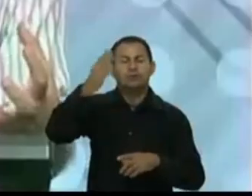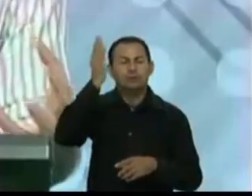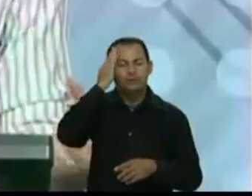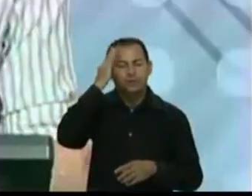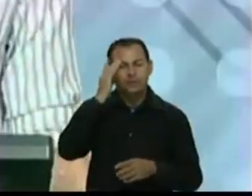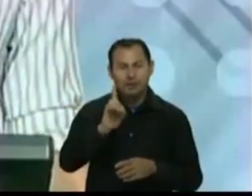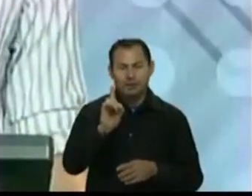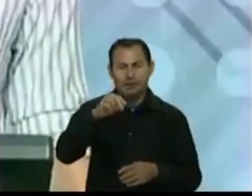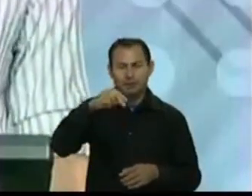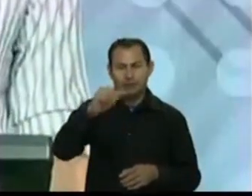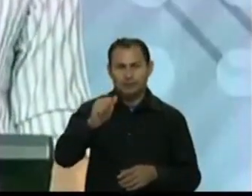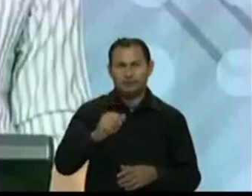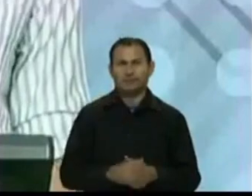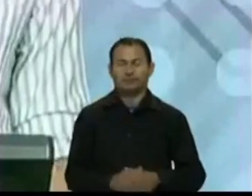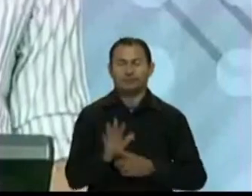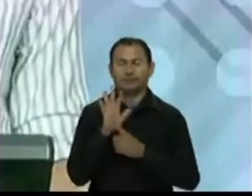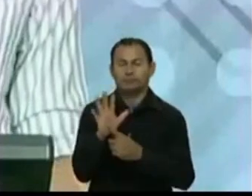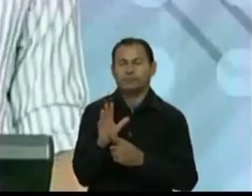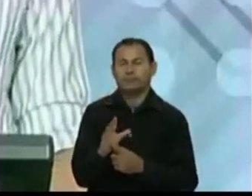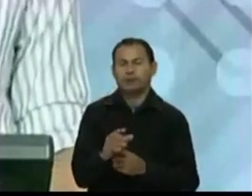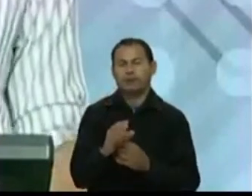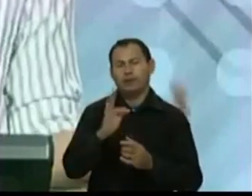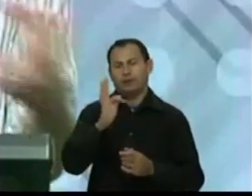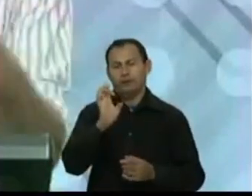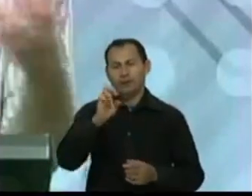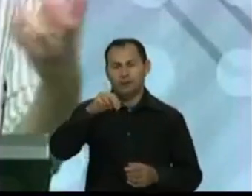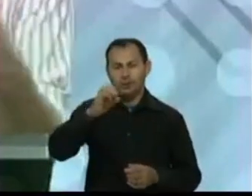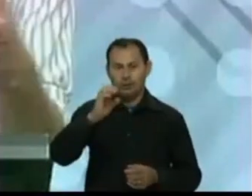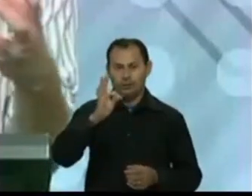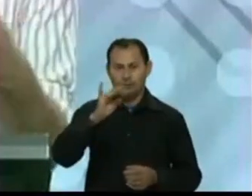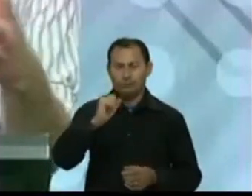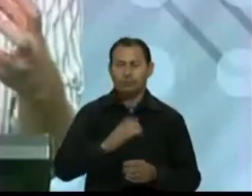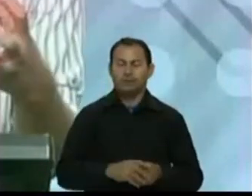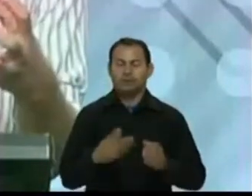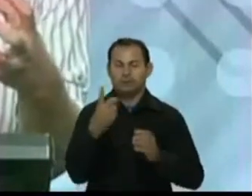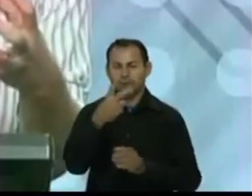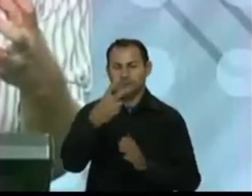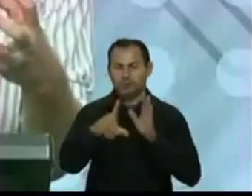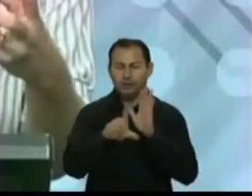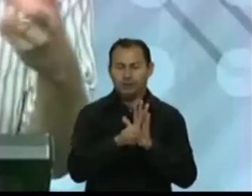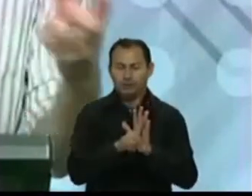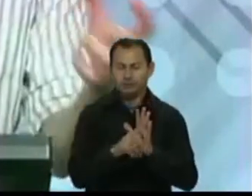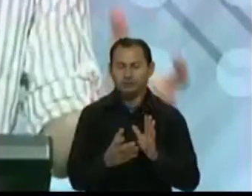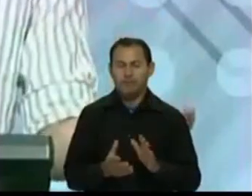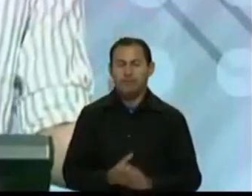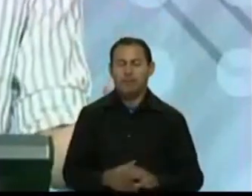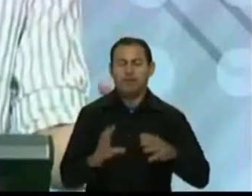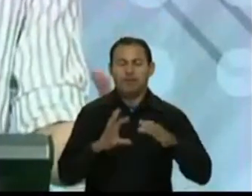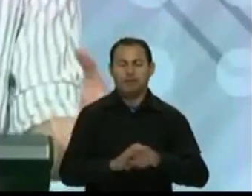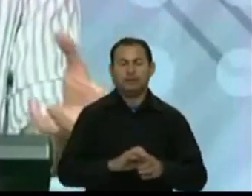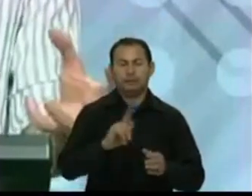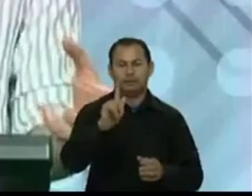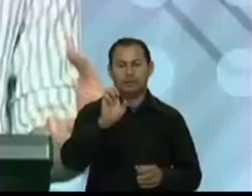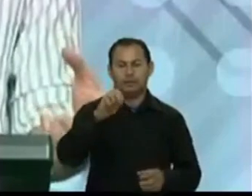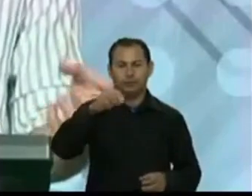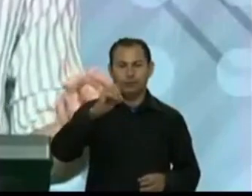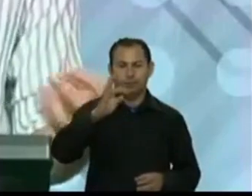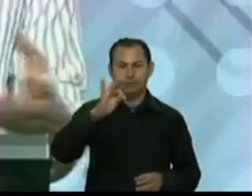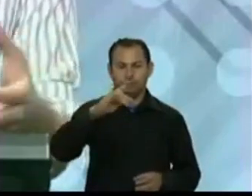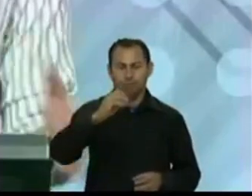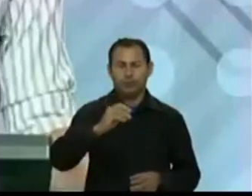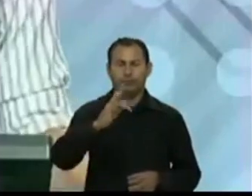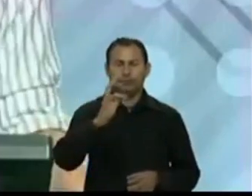é o DNA, e a expressão delas, que são os fenótipos. Então, a segunda lei, ela mostra bem isso, né? A ligação do genótipo com o